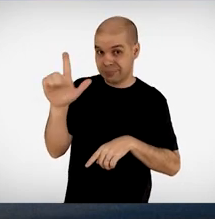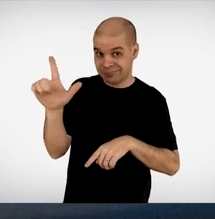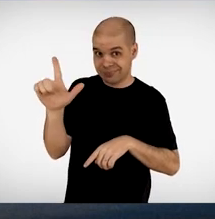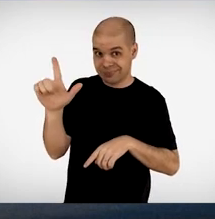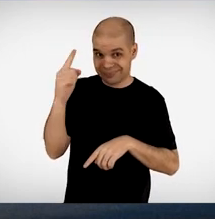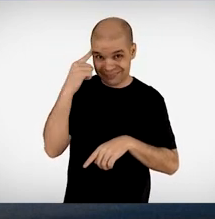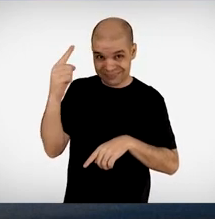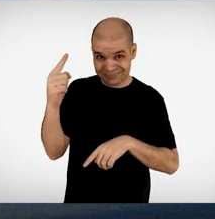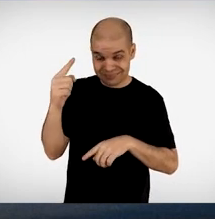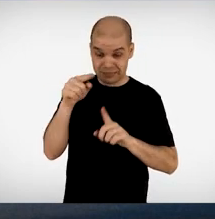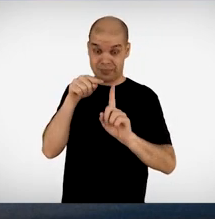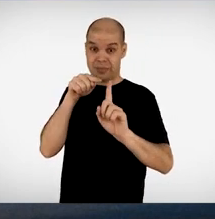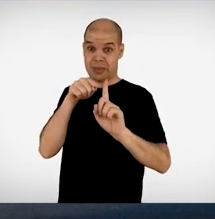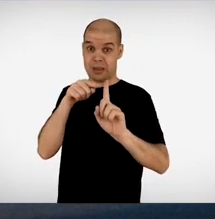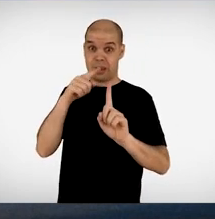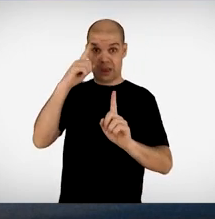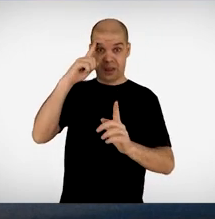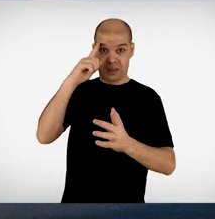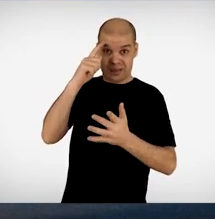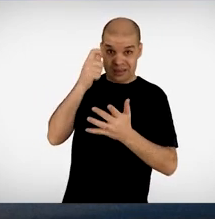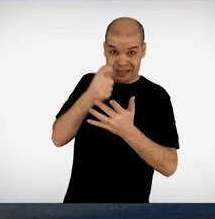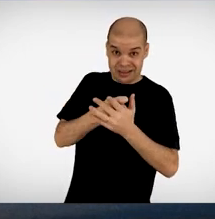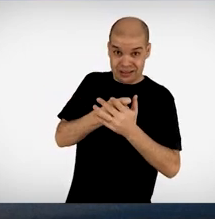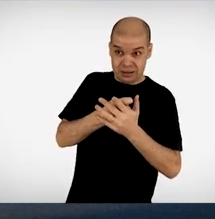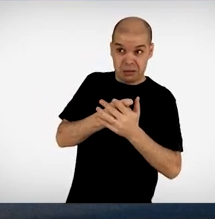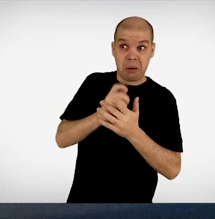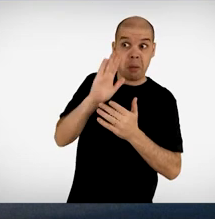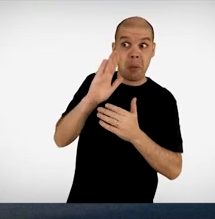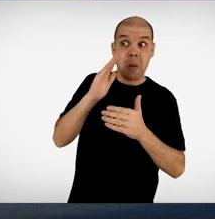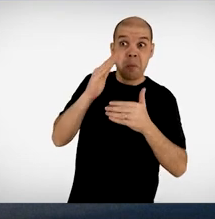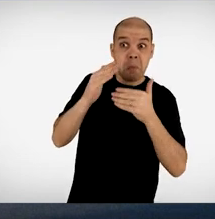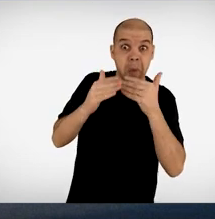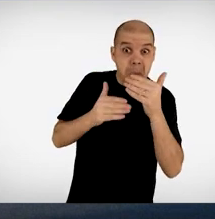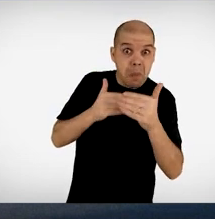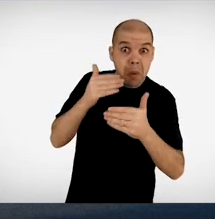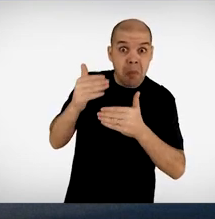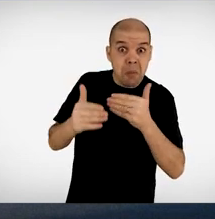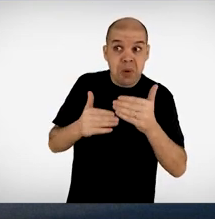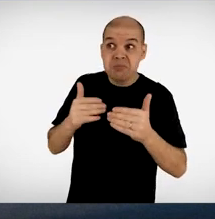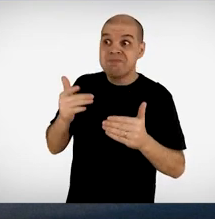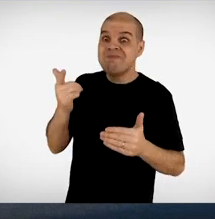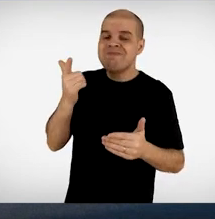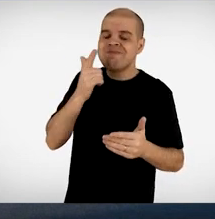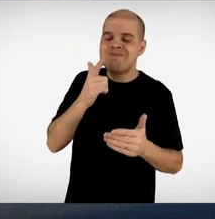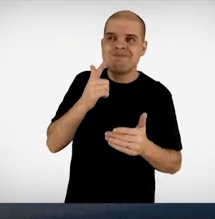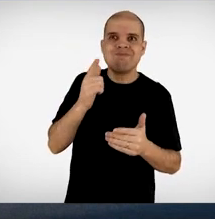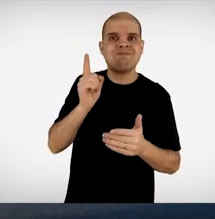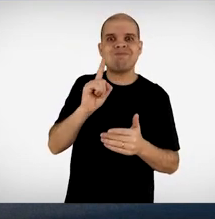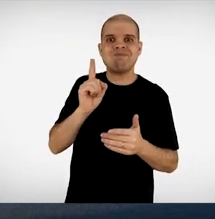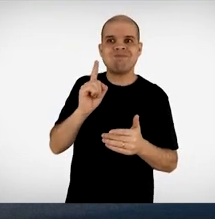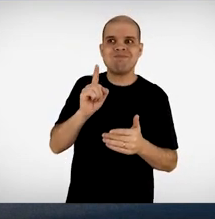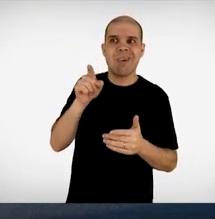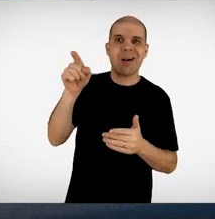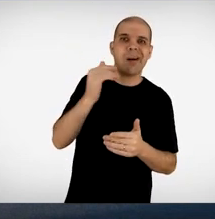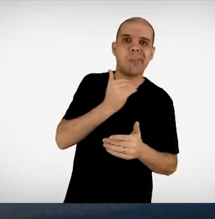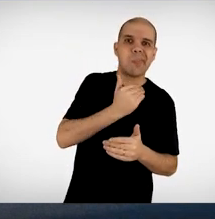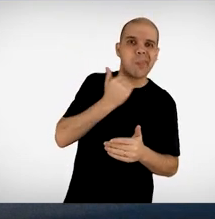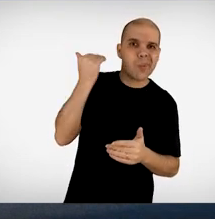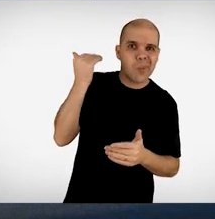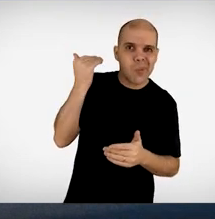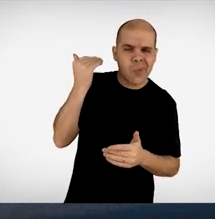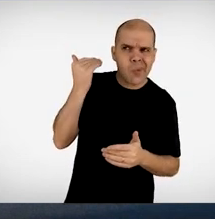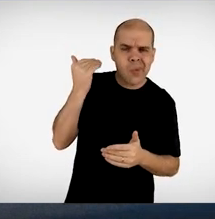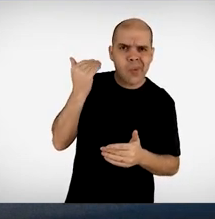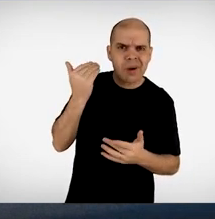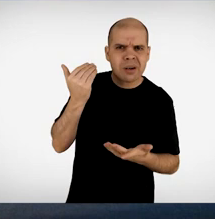Não é por isso que ele morre, mas é um pouco isso, né? Eu achei isso muito... Porque é isso dela querer ter 20 profissões ao mesmo tempo